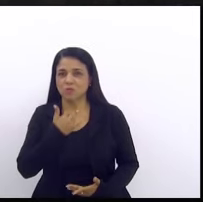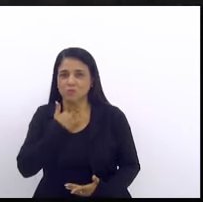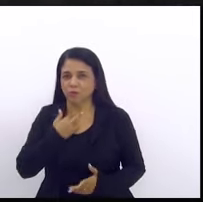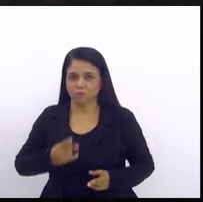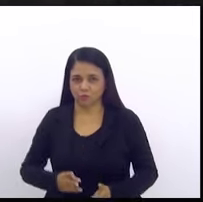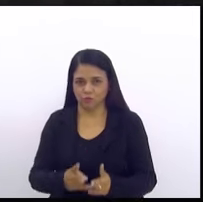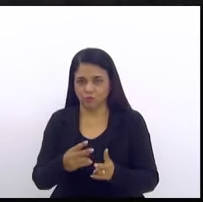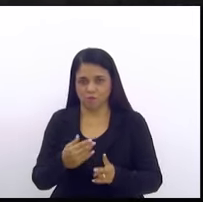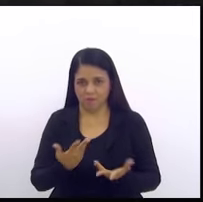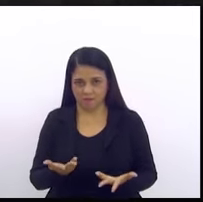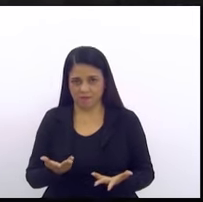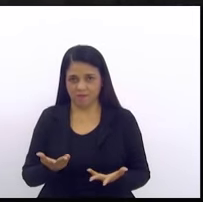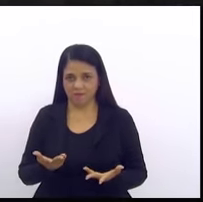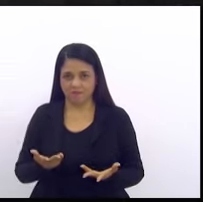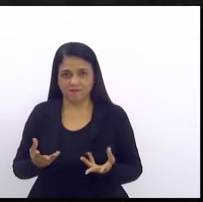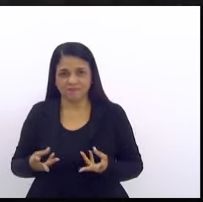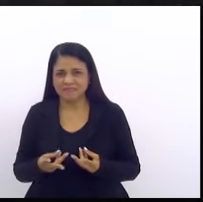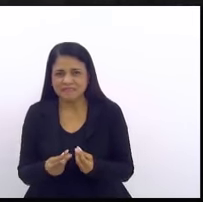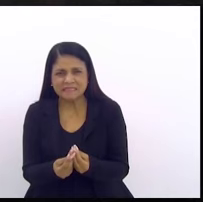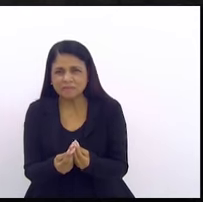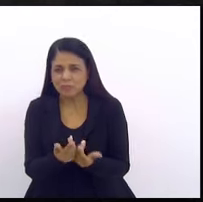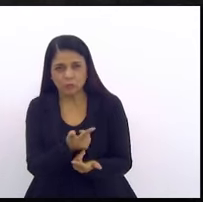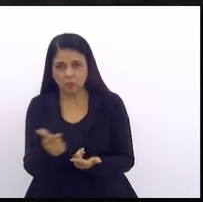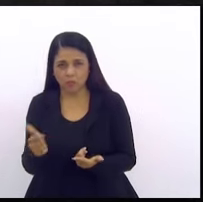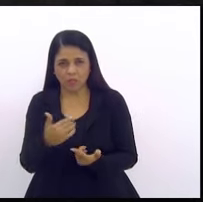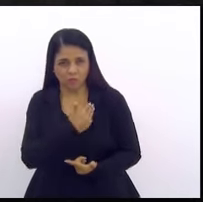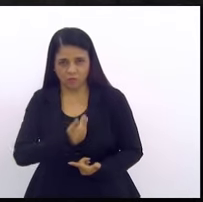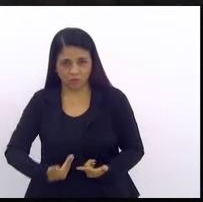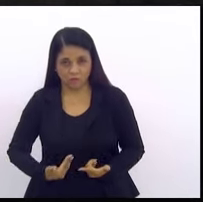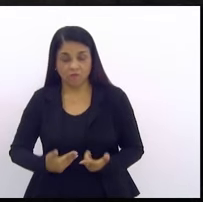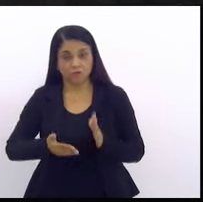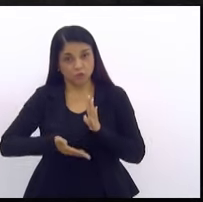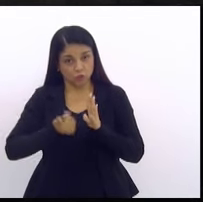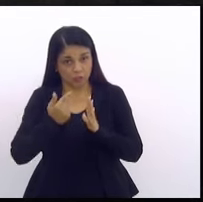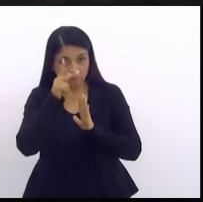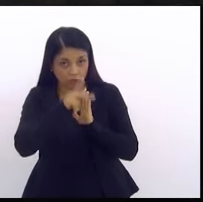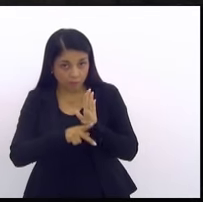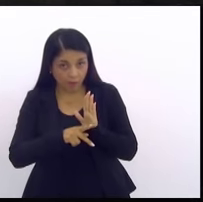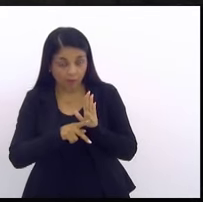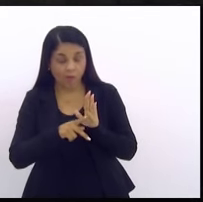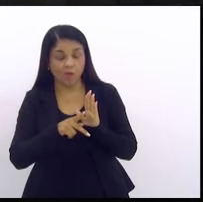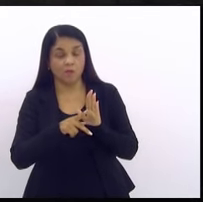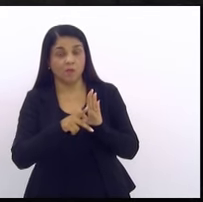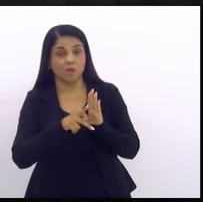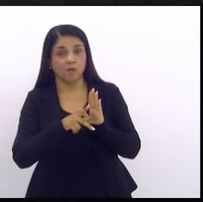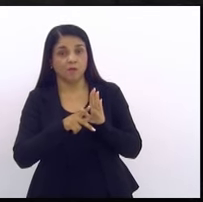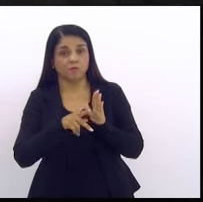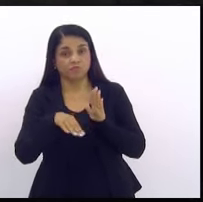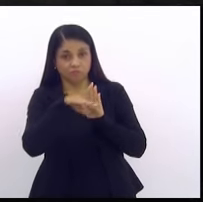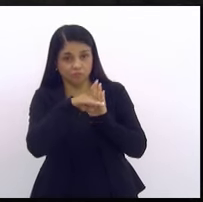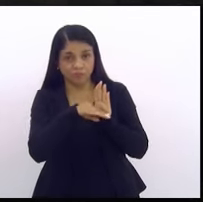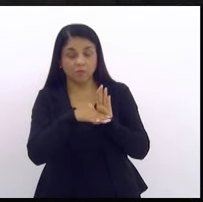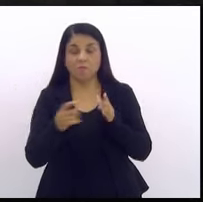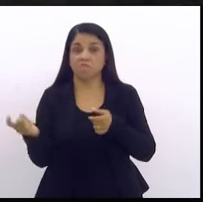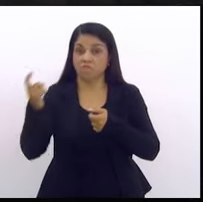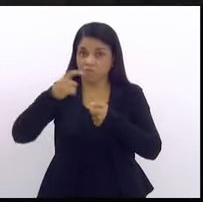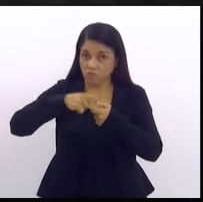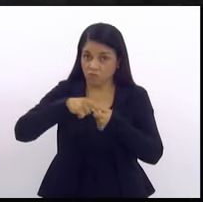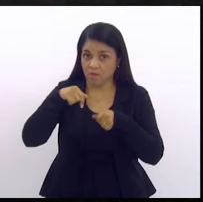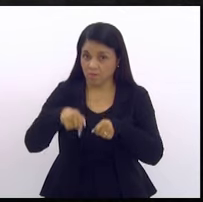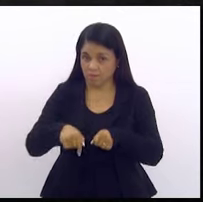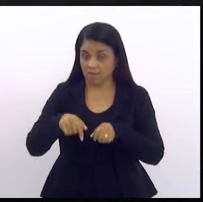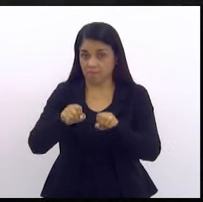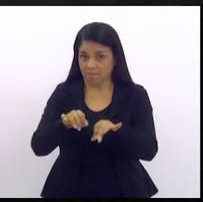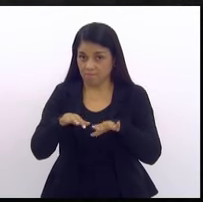gente tem que... foi retirada de pauta, mas é necessário que retome essa casa, e essa casa precisa ter altivez, não pode